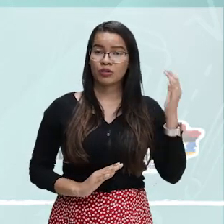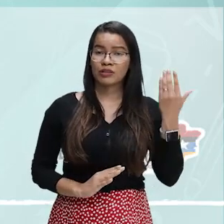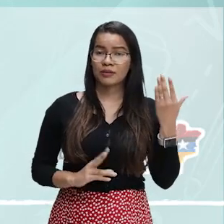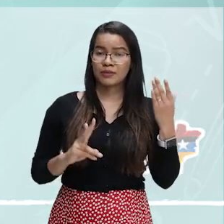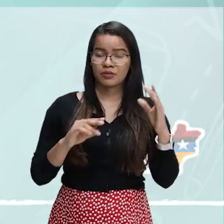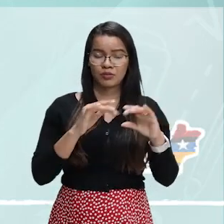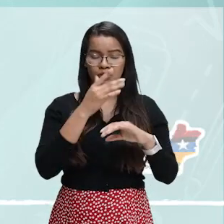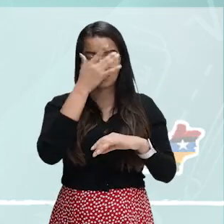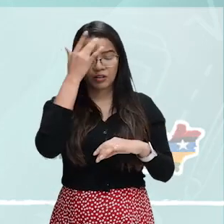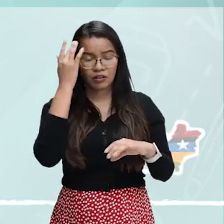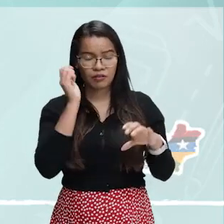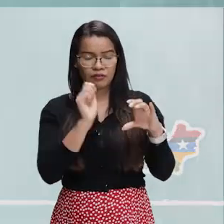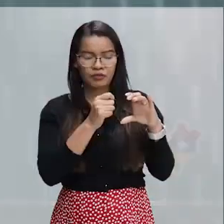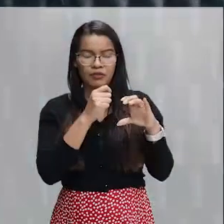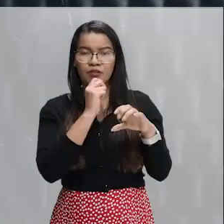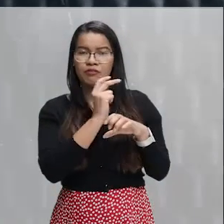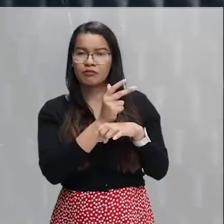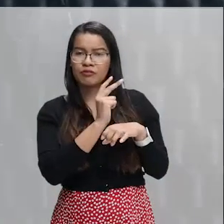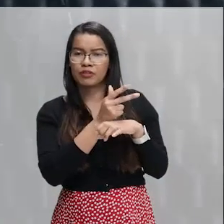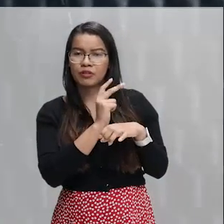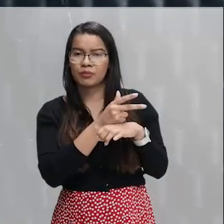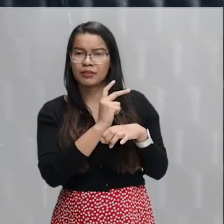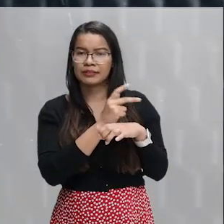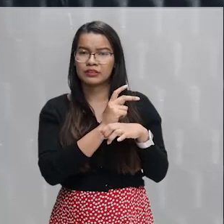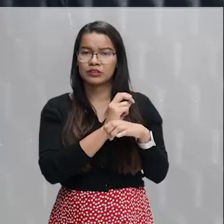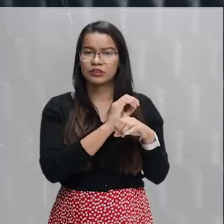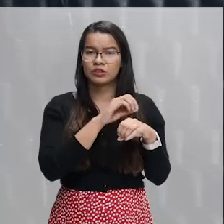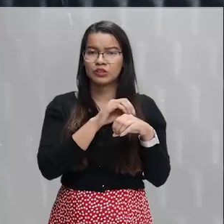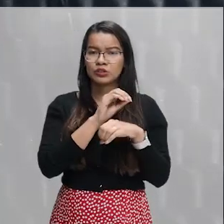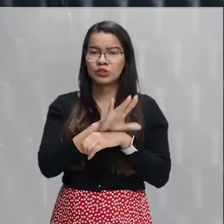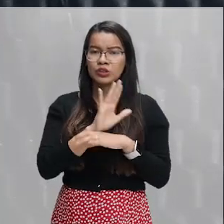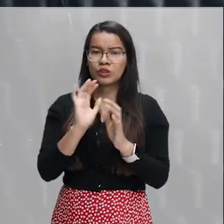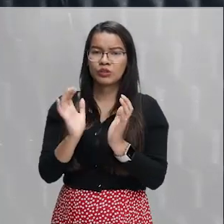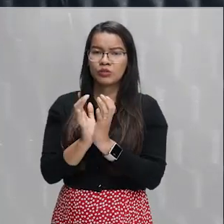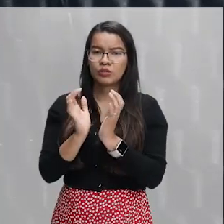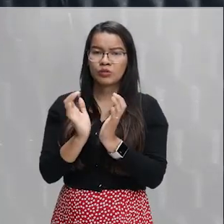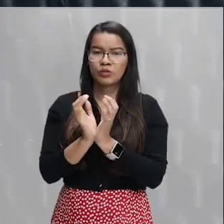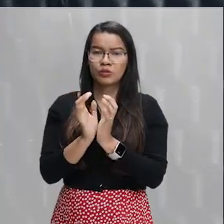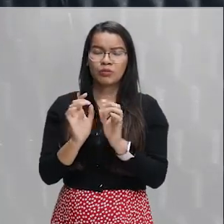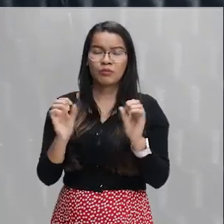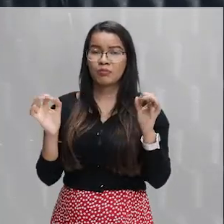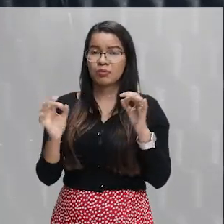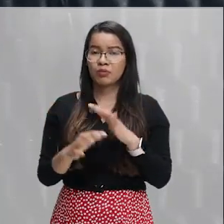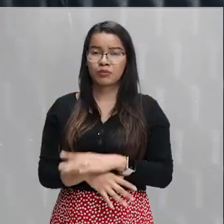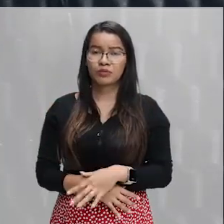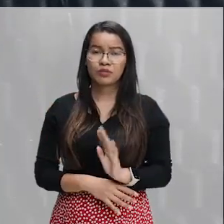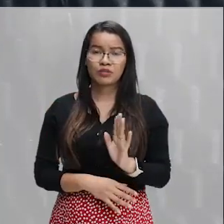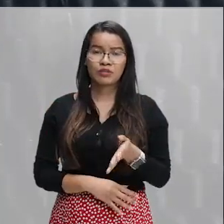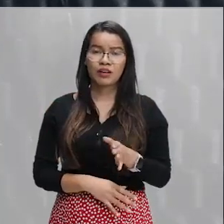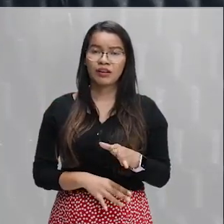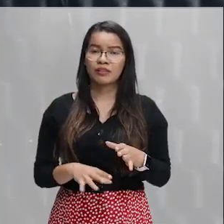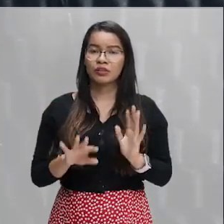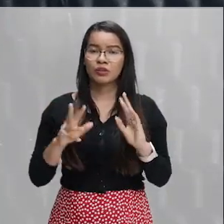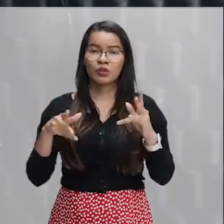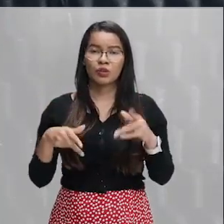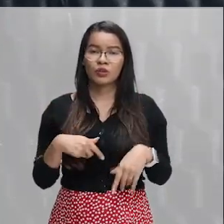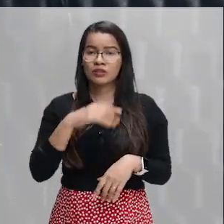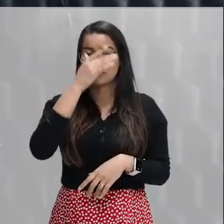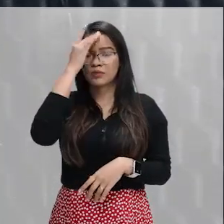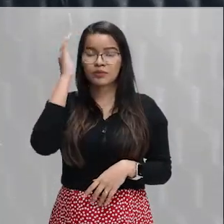grupos e isso se populariza, se rapidinho viraliza na internet. E aí, hoje em dia, nós